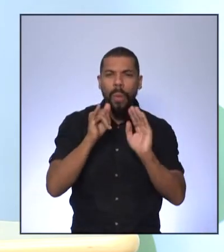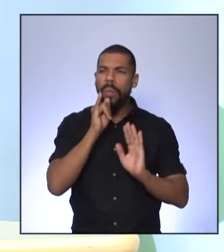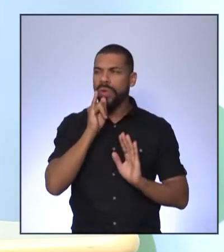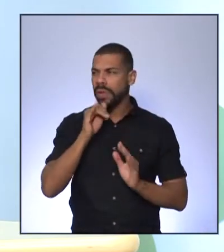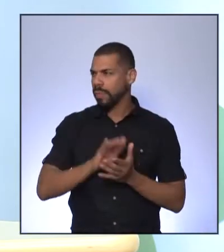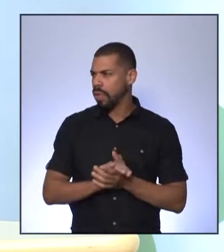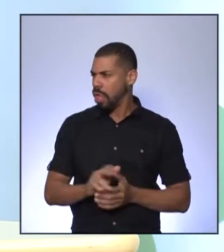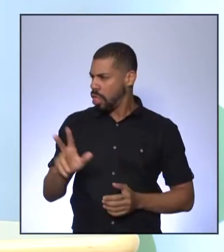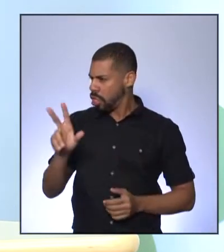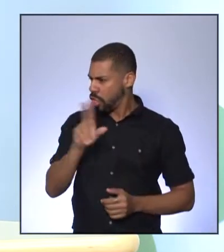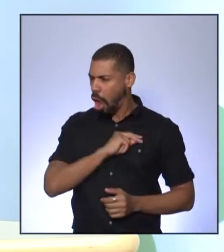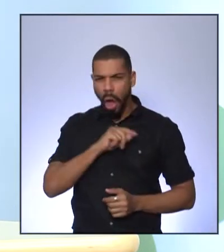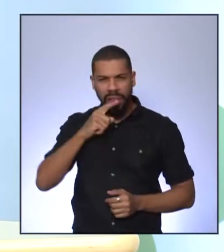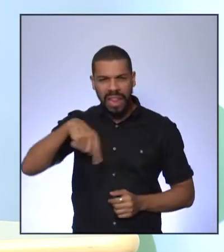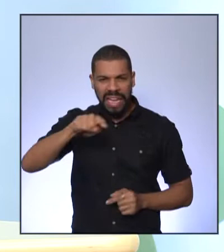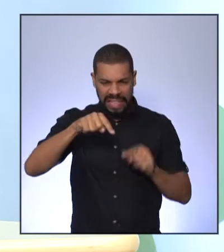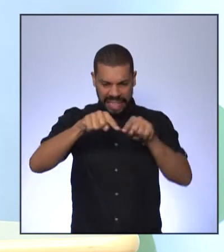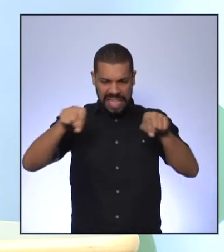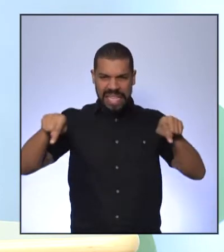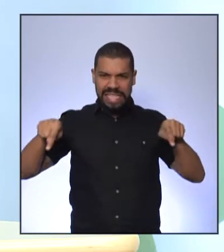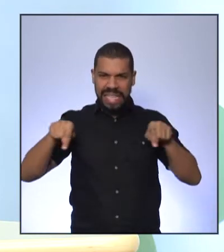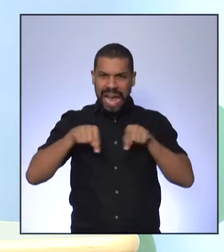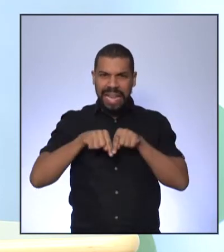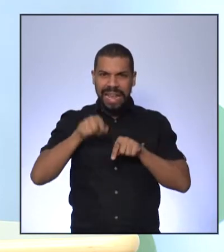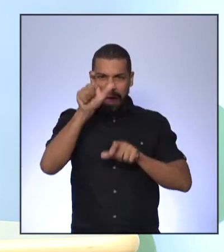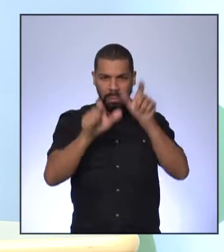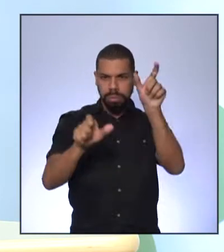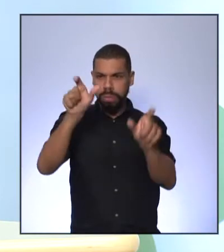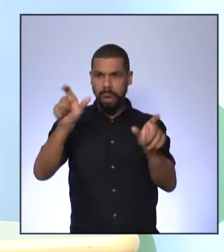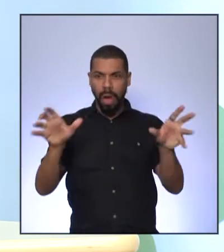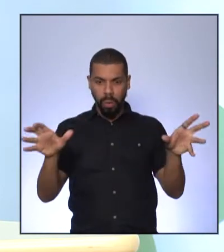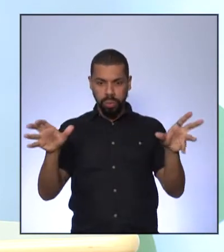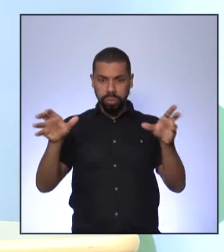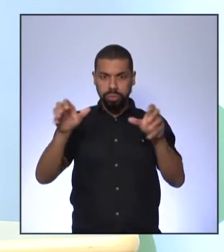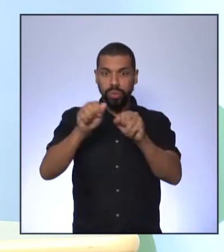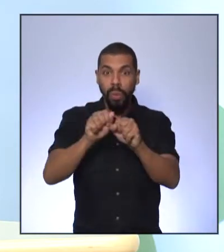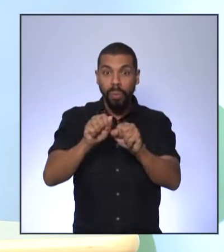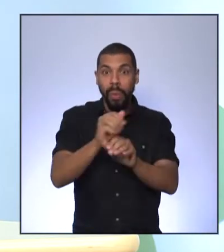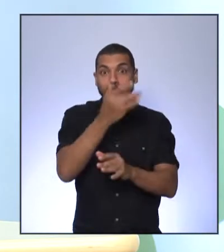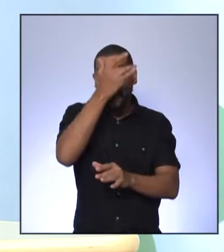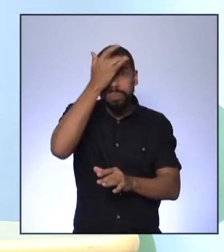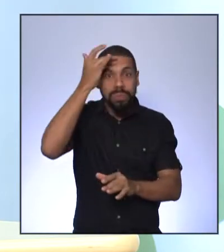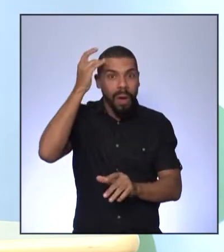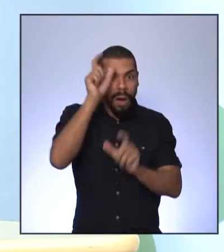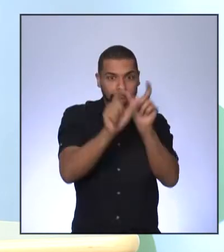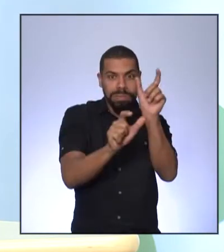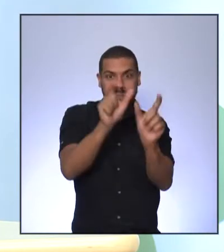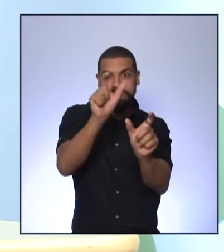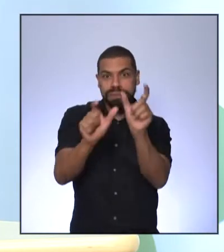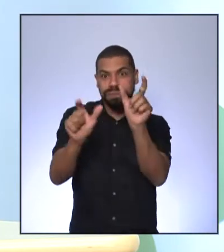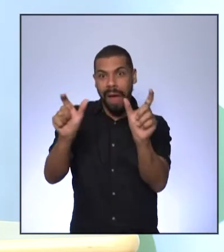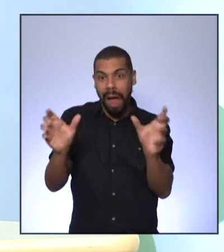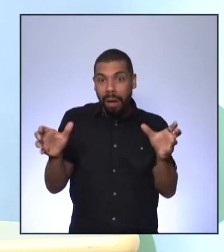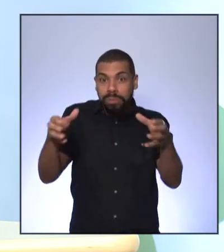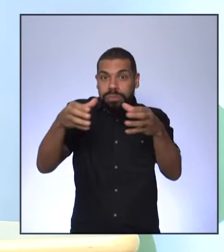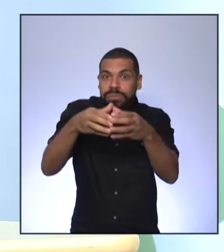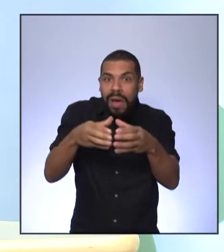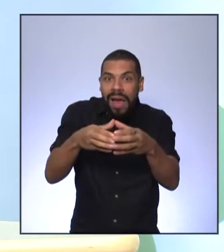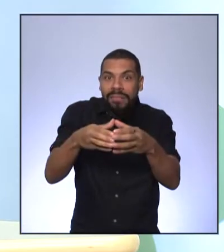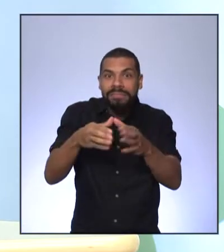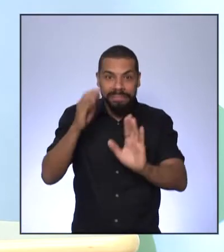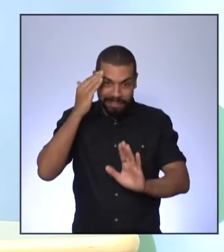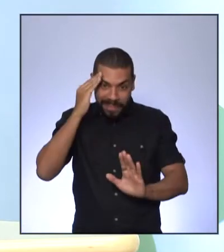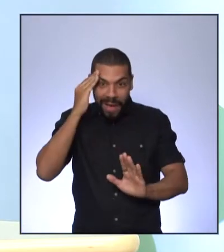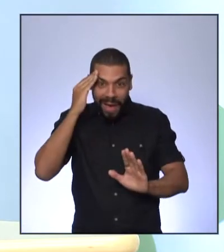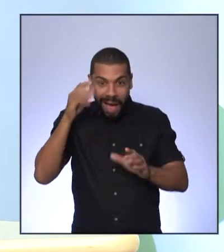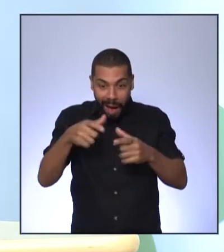nossa, nessa sala tem uma concentração grande de pessoas. O que eu quero dizer com isso? que o número de pessoas que estão nessa sala não é o que acontece,